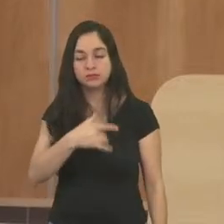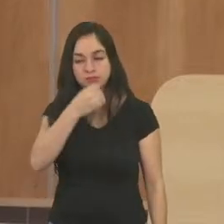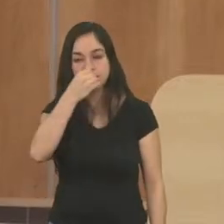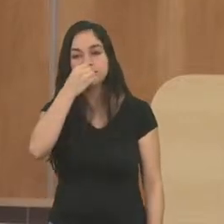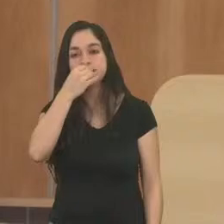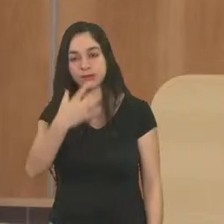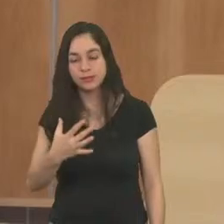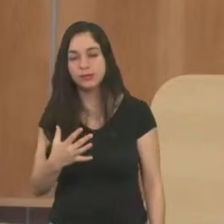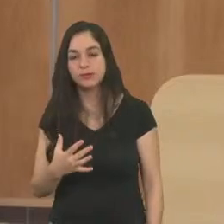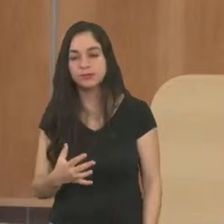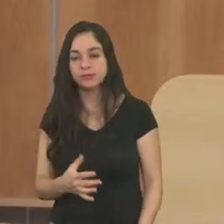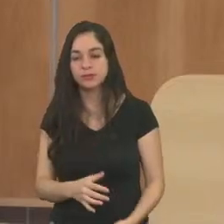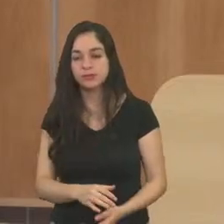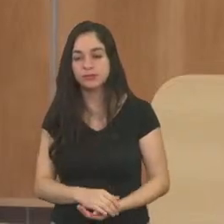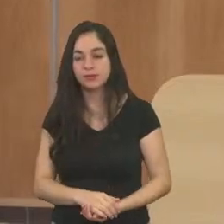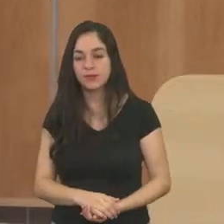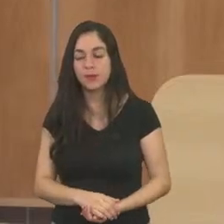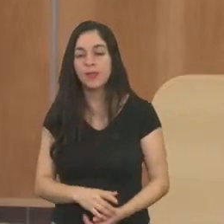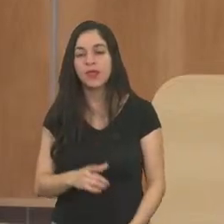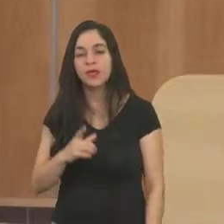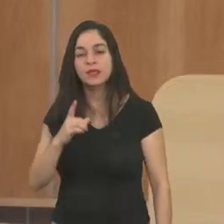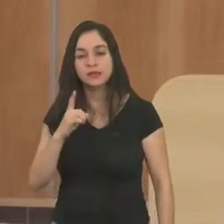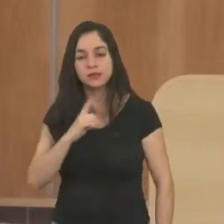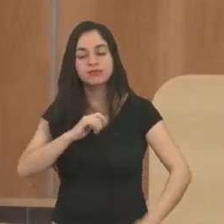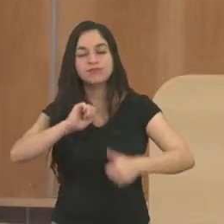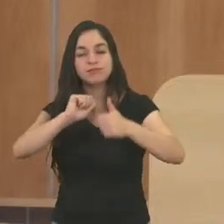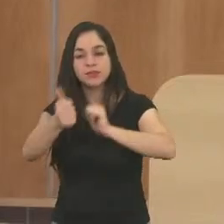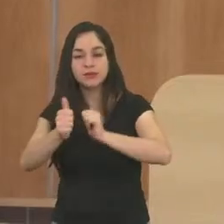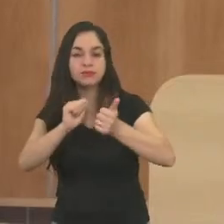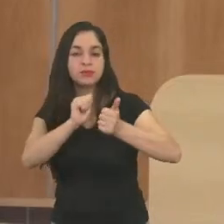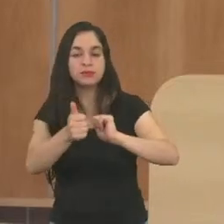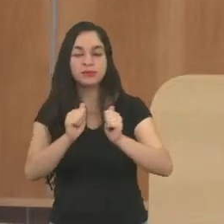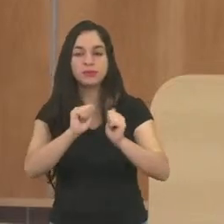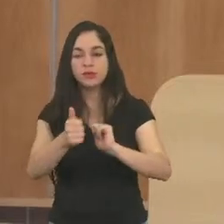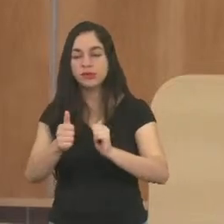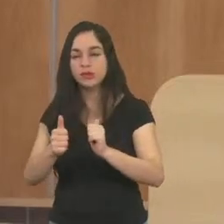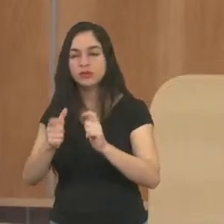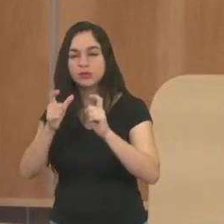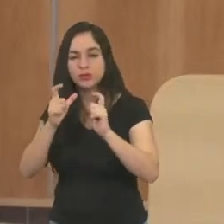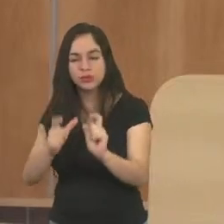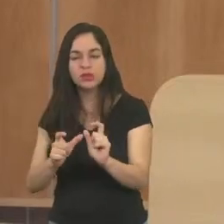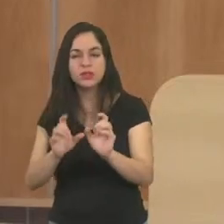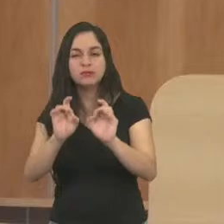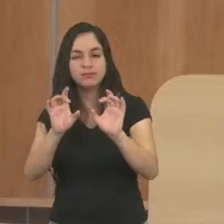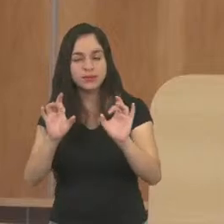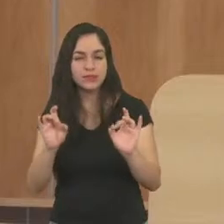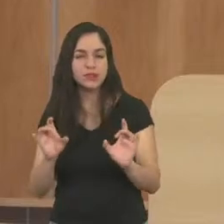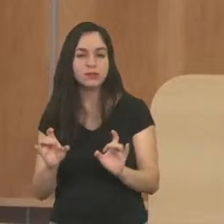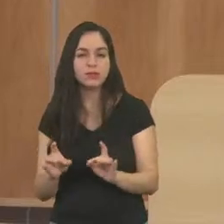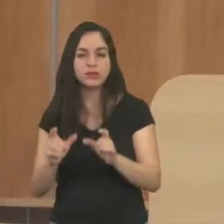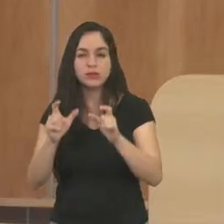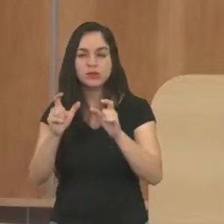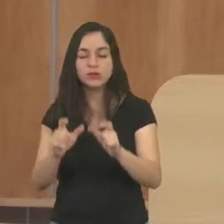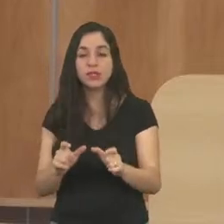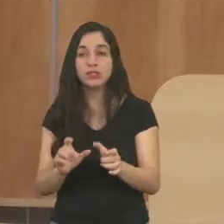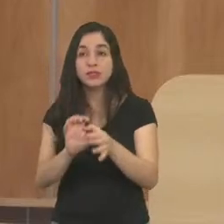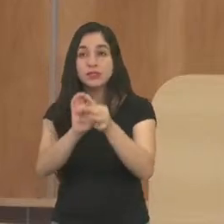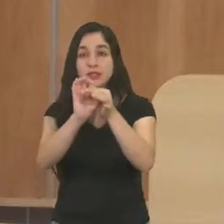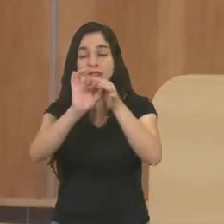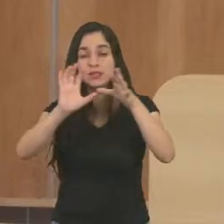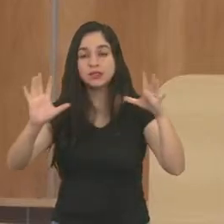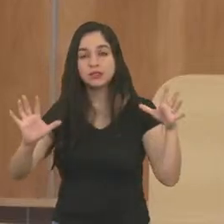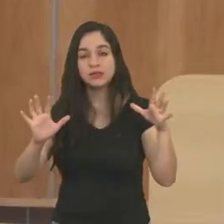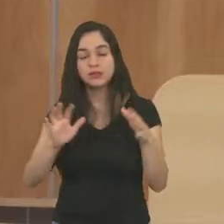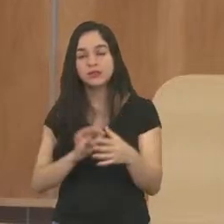contexto da prática esportiva, atividades recreativas, especialmente em ambientes ao ar livre. E